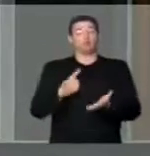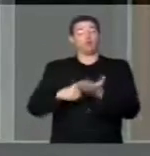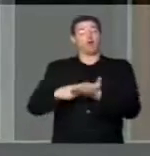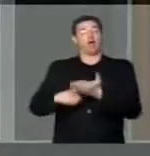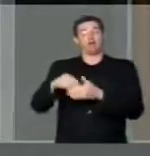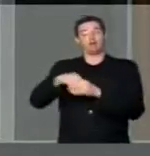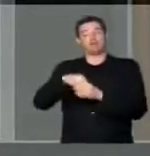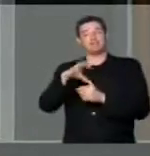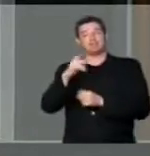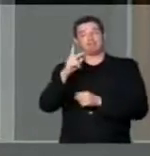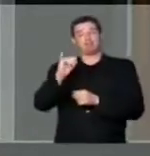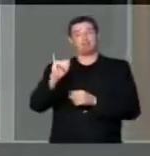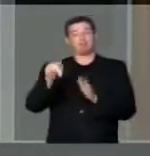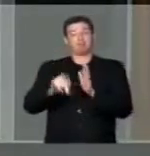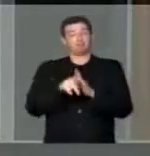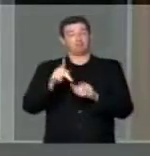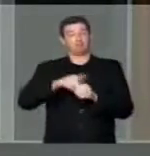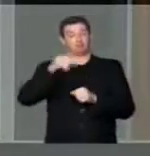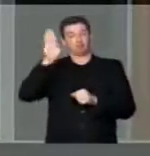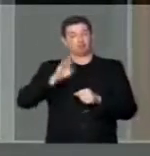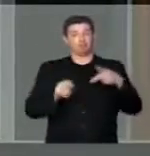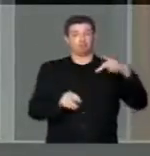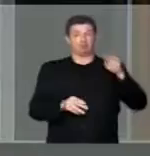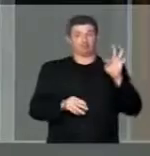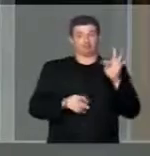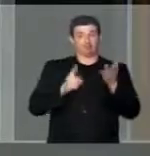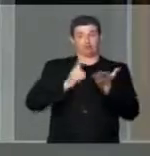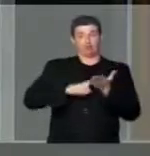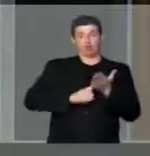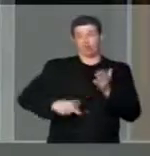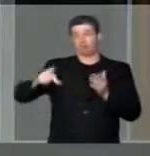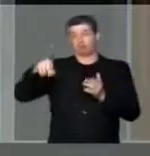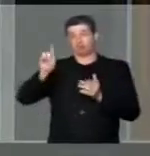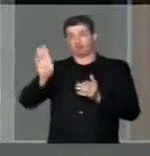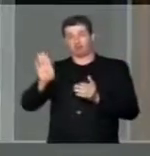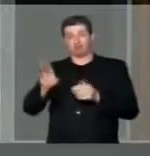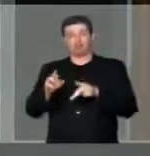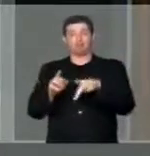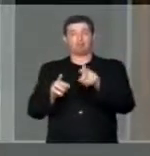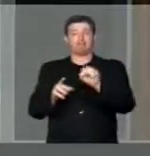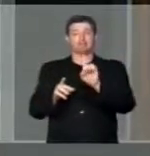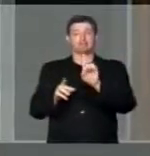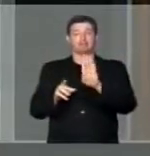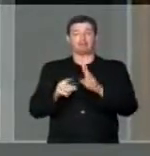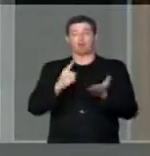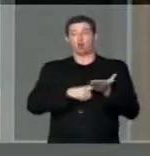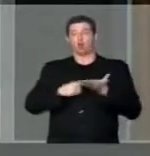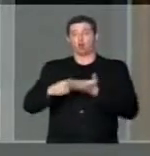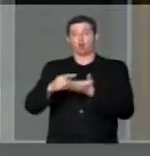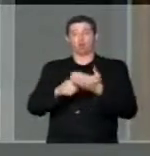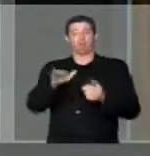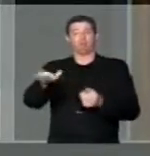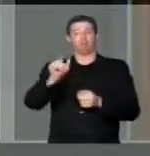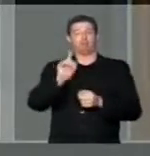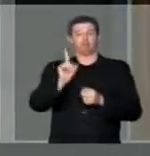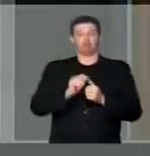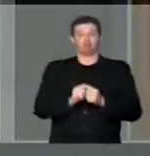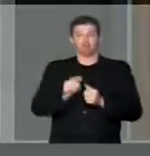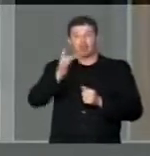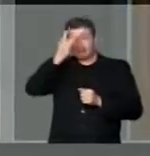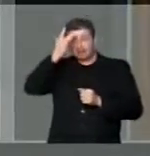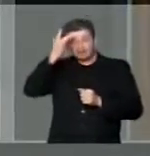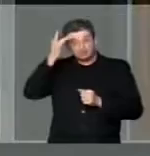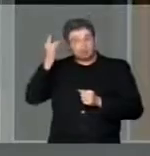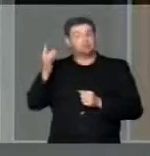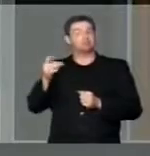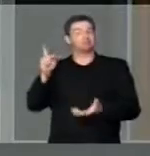na CPI da Petrobras, entre o PT, o PMDB e o PSDB, para não convocar aqueles